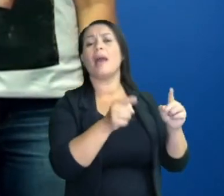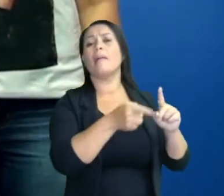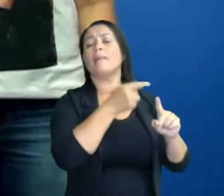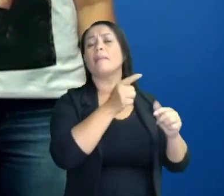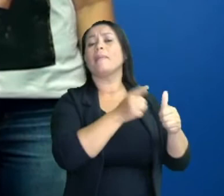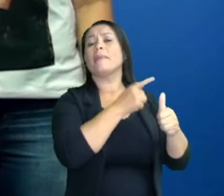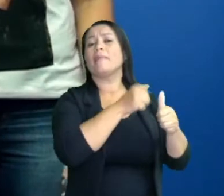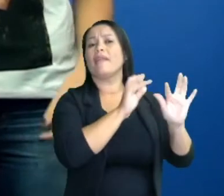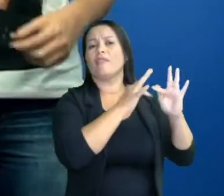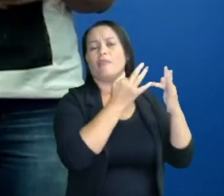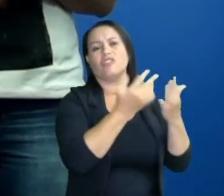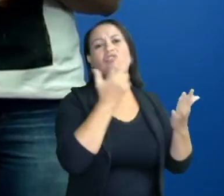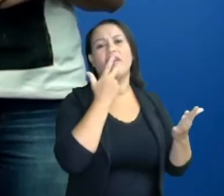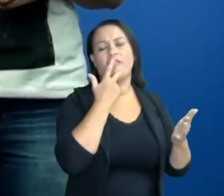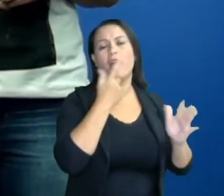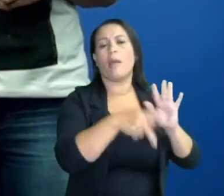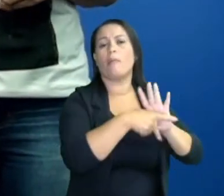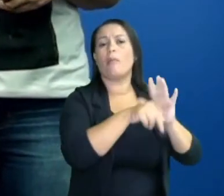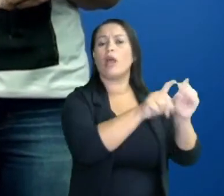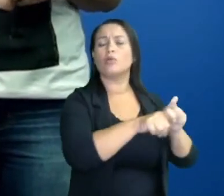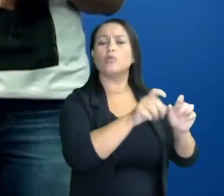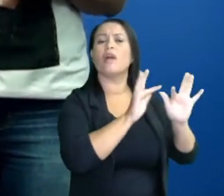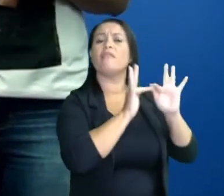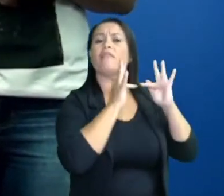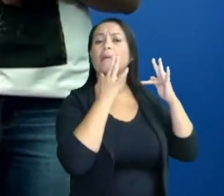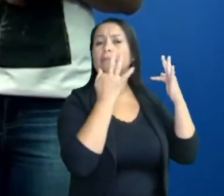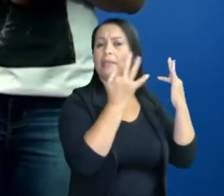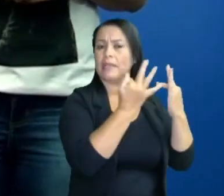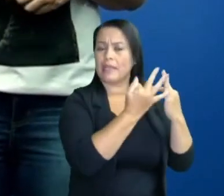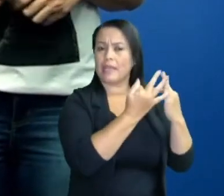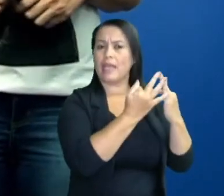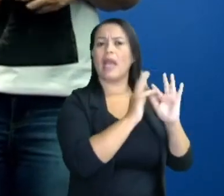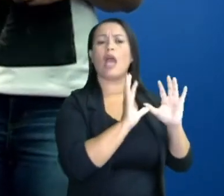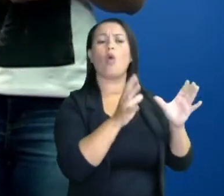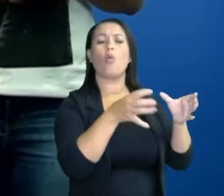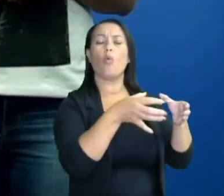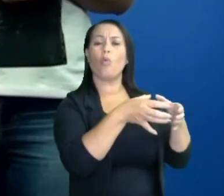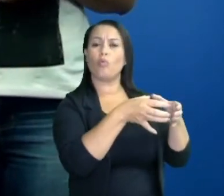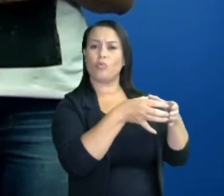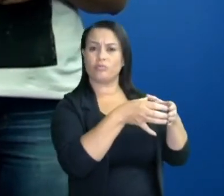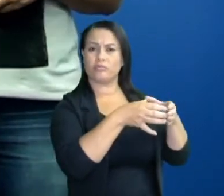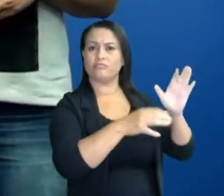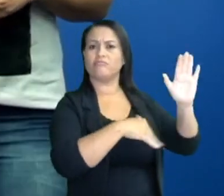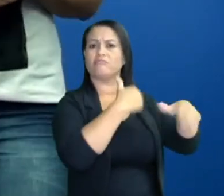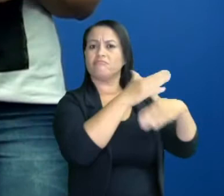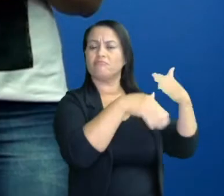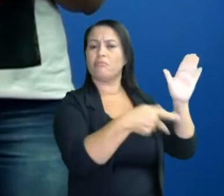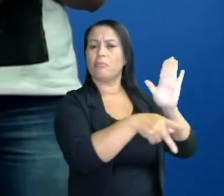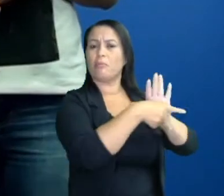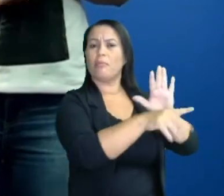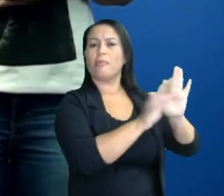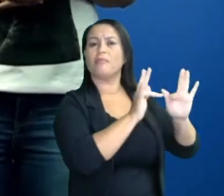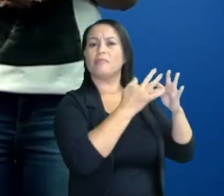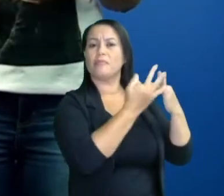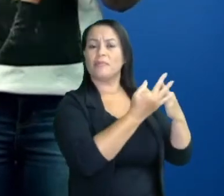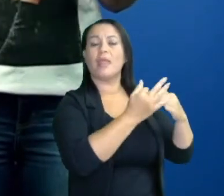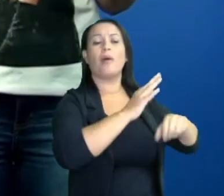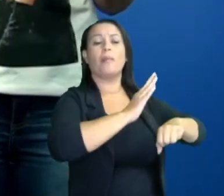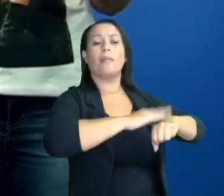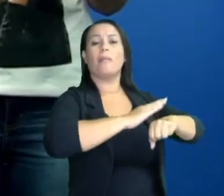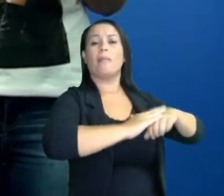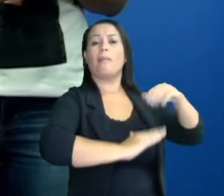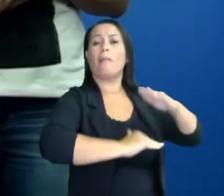familiar como o próprio nome já diz algo familiar ela é desenvolvida por famílias então a mão de